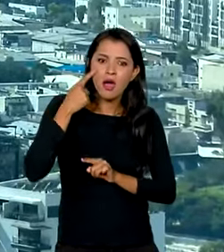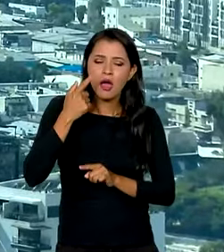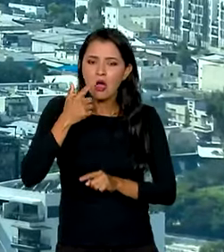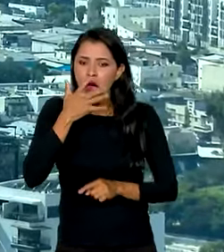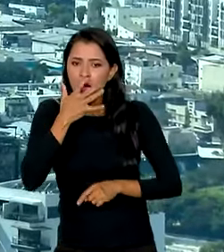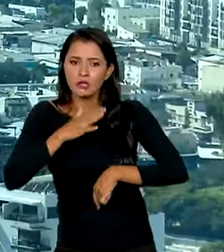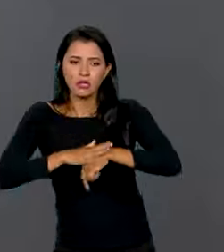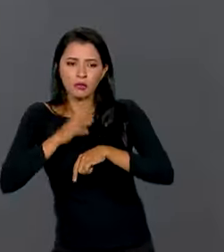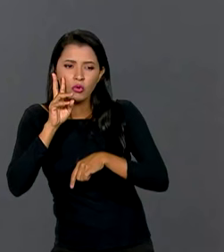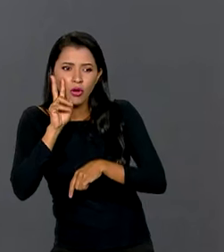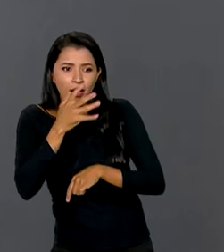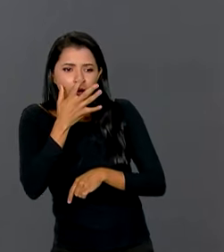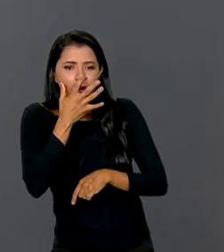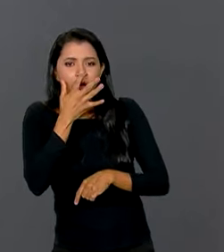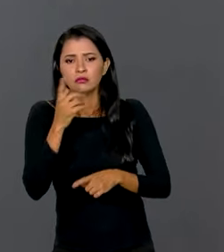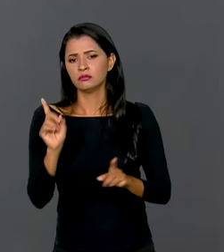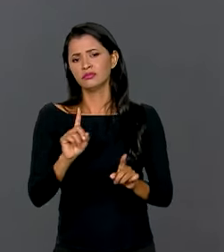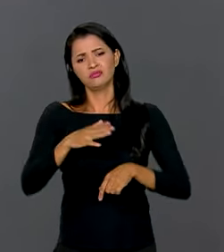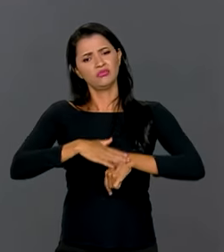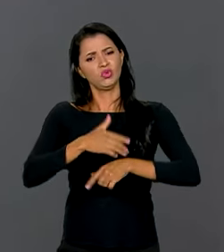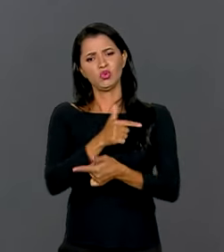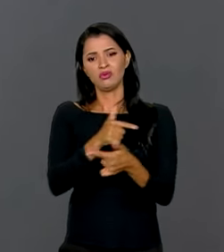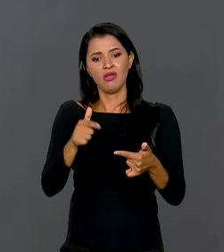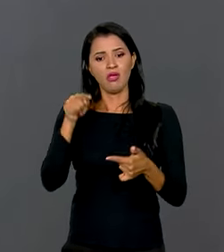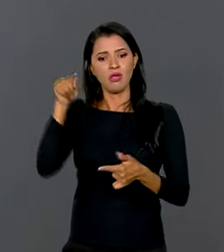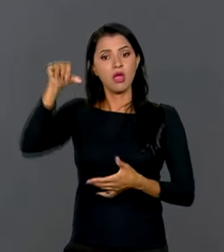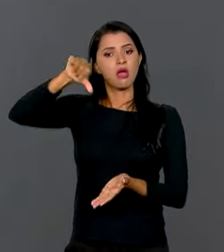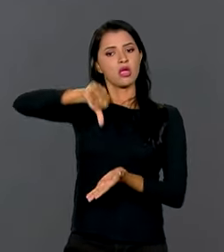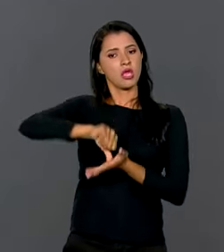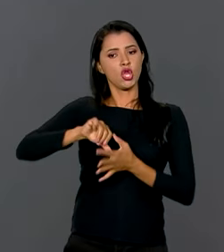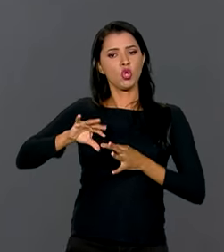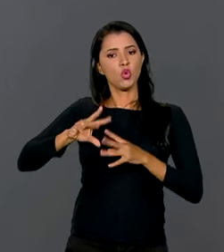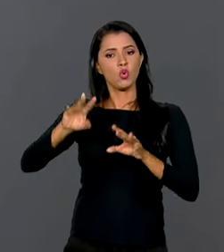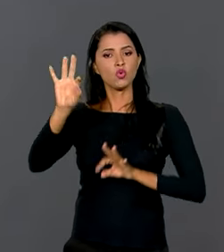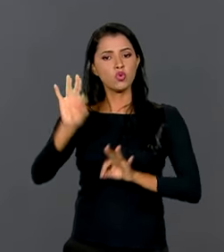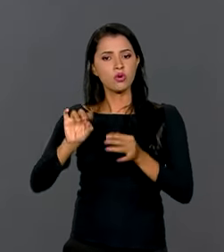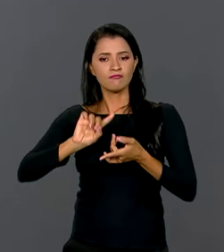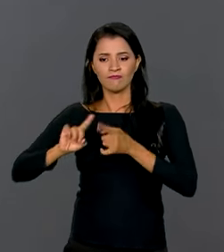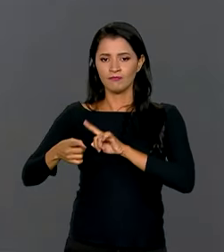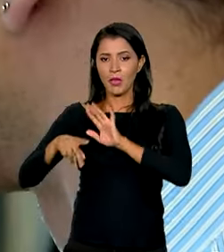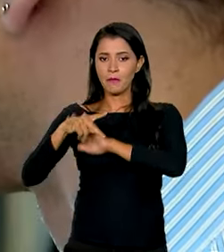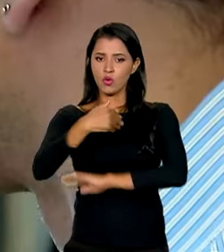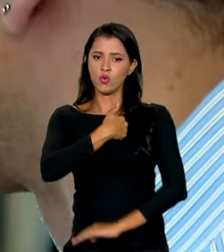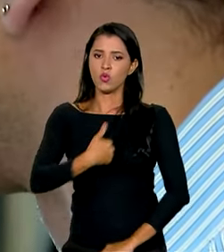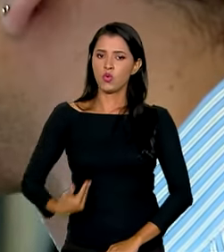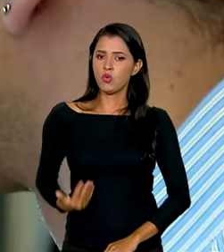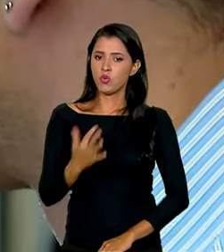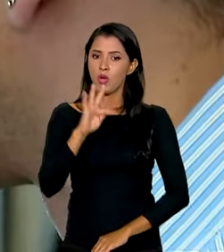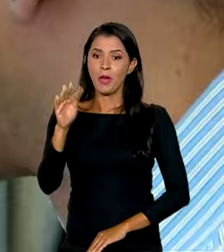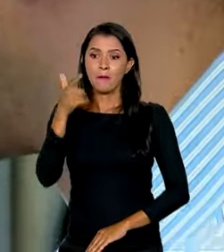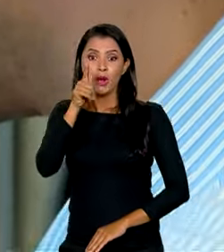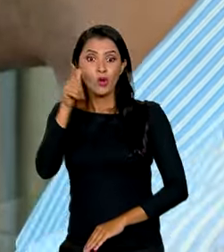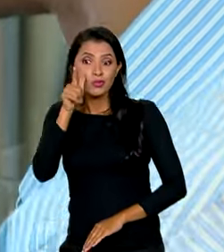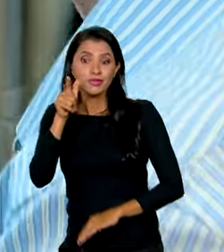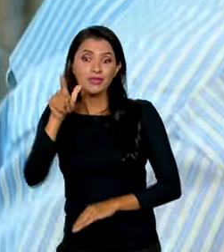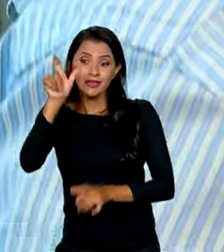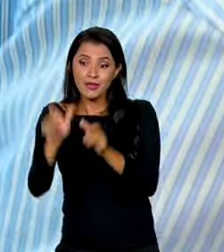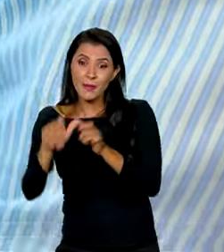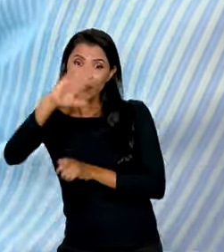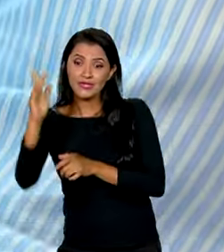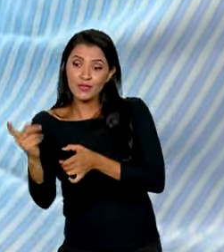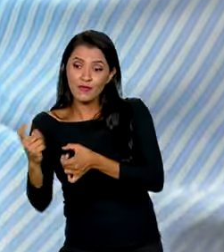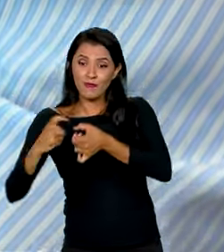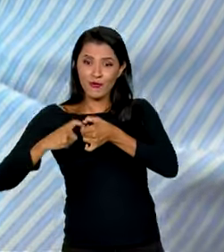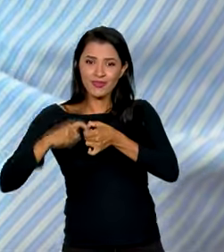de admirar a vista. Aqui fica a base de toda a operação organizada pelo governo federal para repatriar os brasileiros que querem voltar